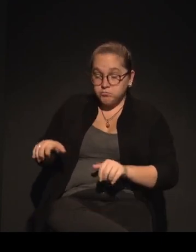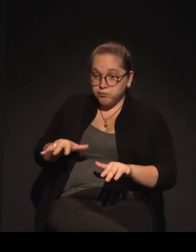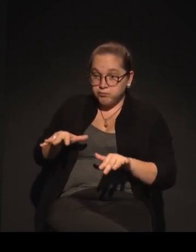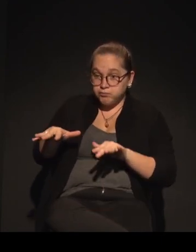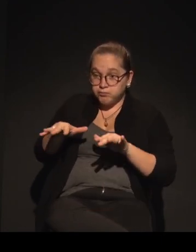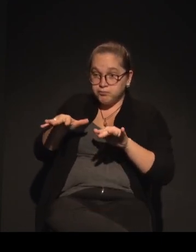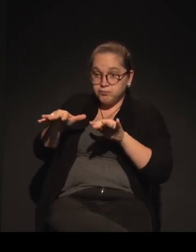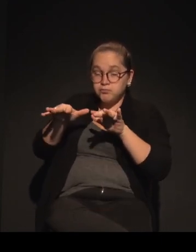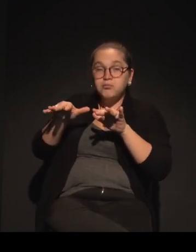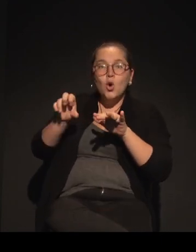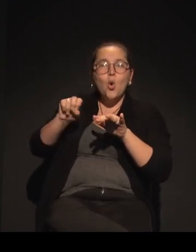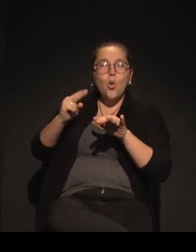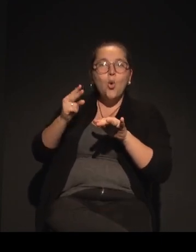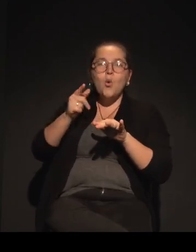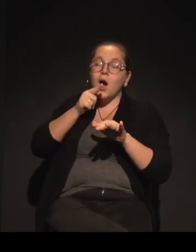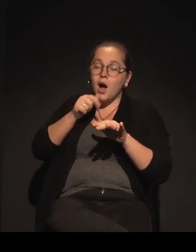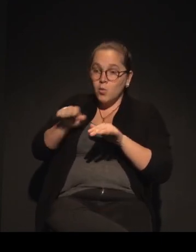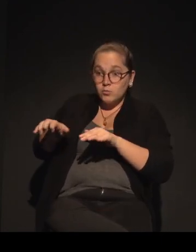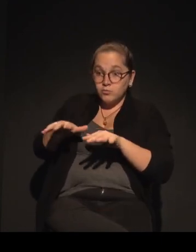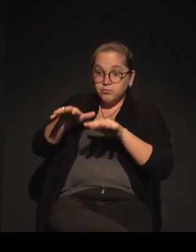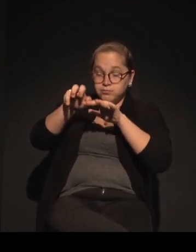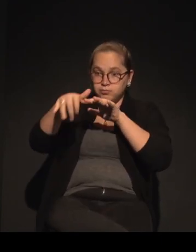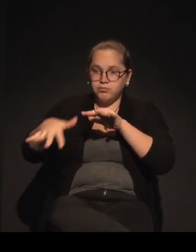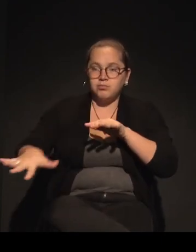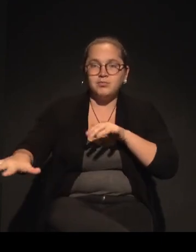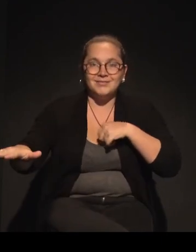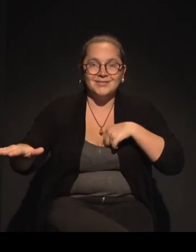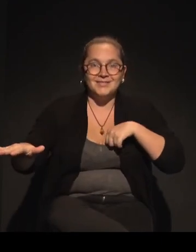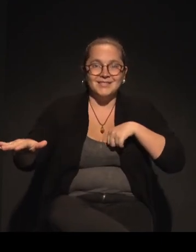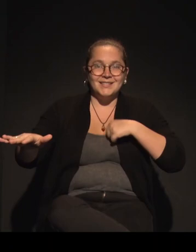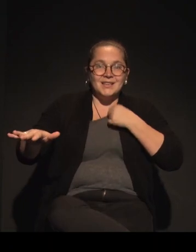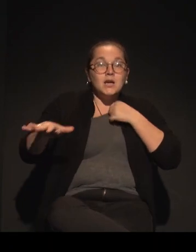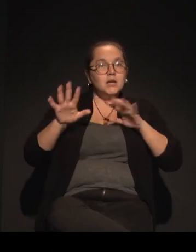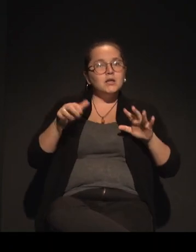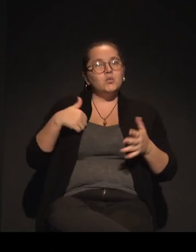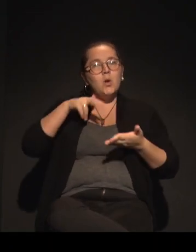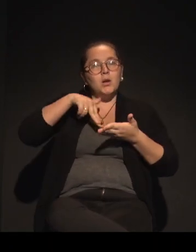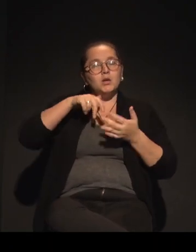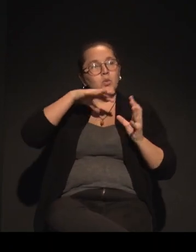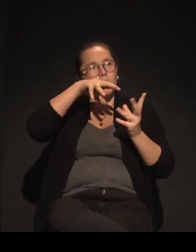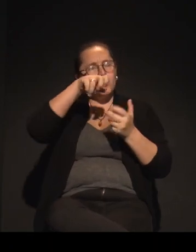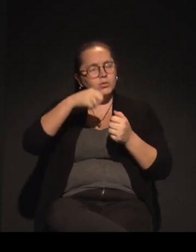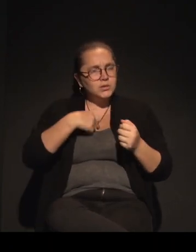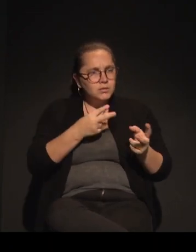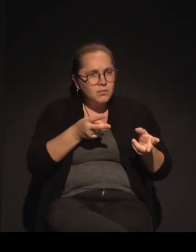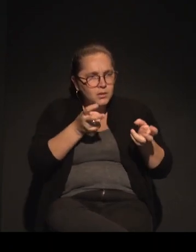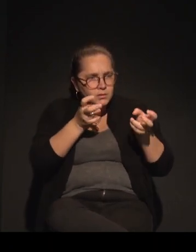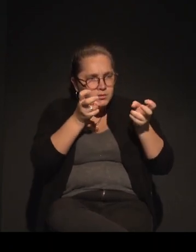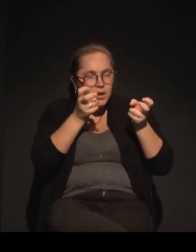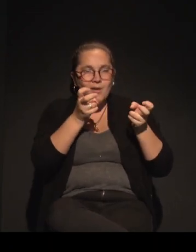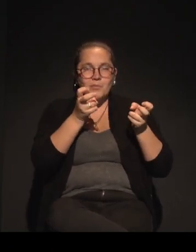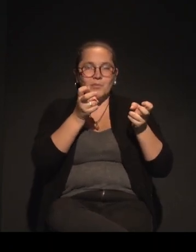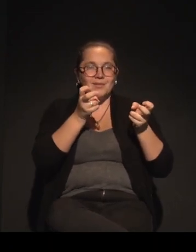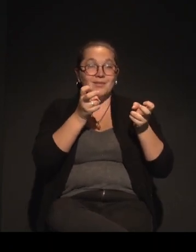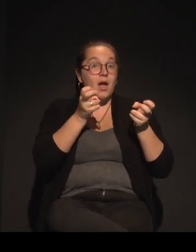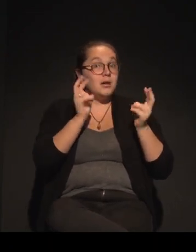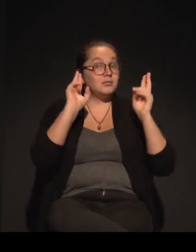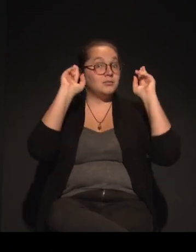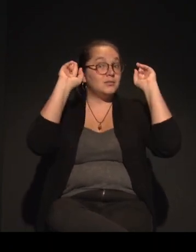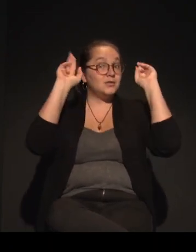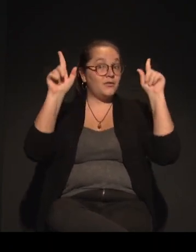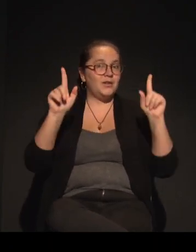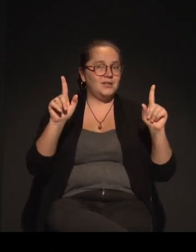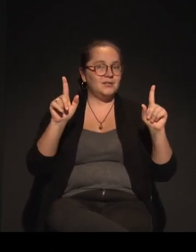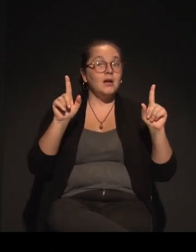então assim essa leitura de mundo só de olhar para o céu a gente começa a perceber isso então eu acho que é uma leitura também é é